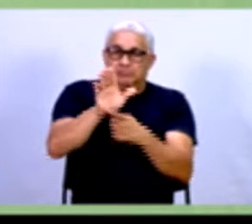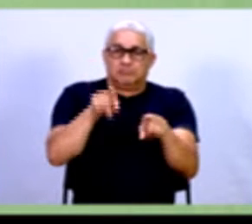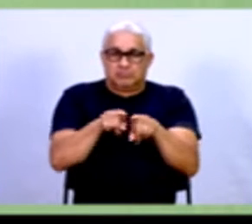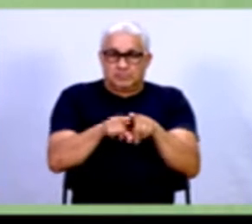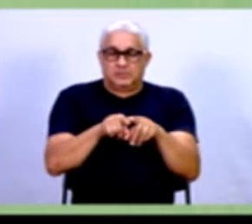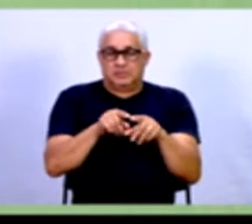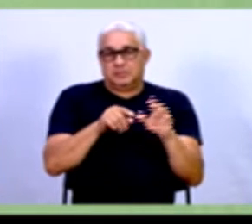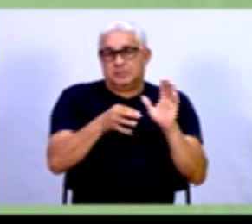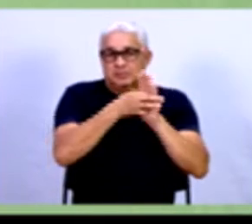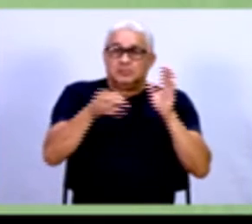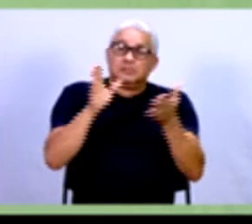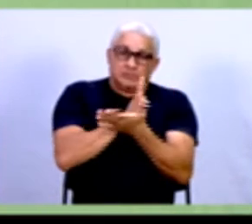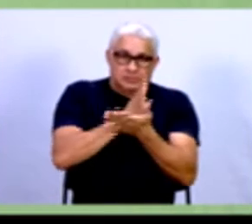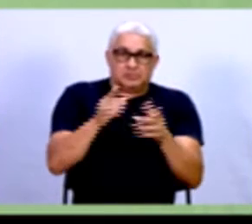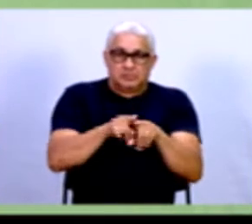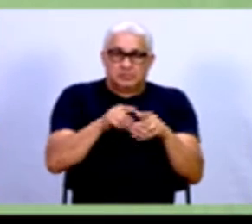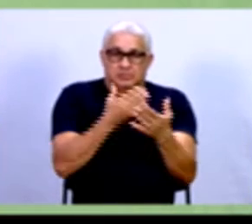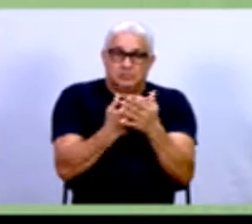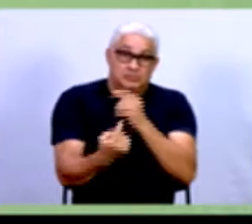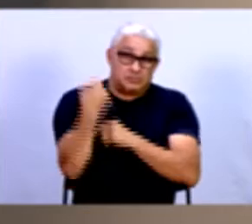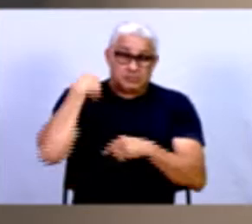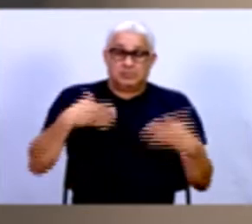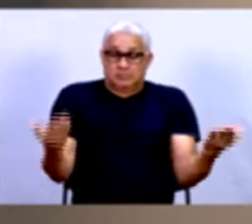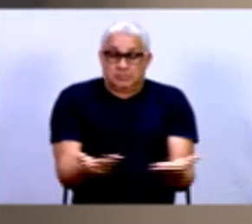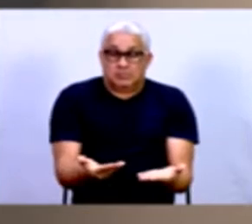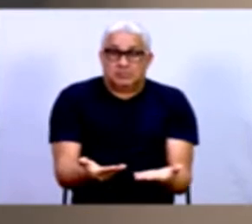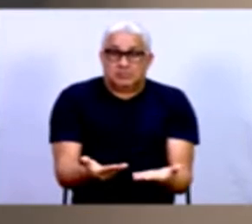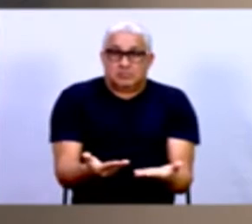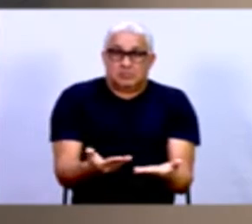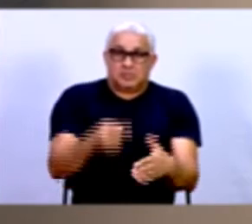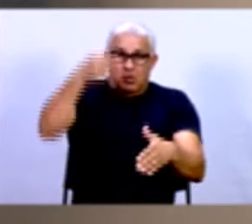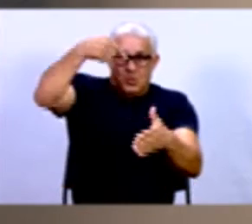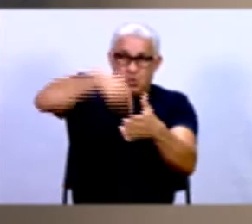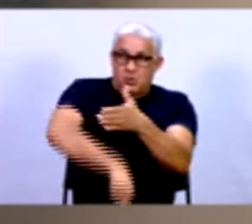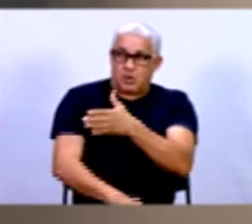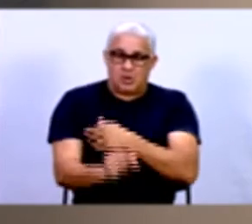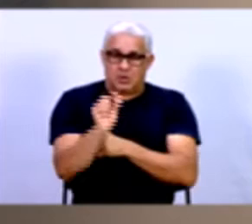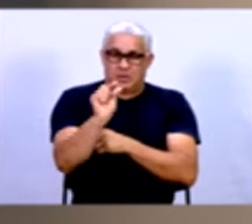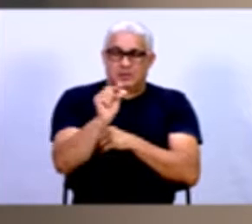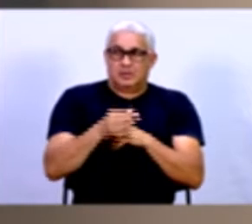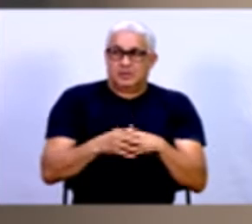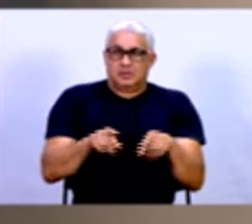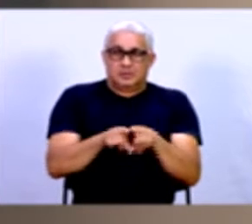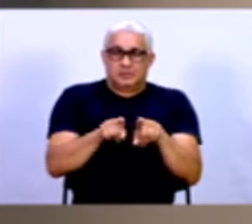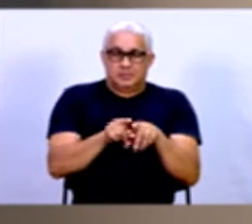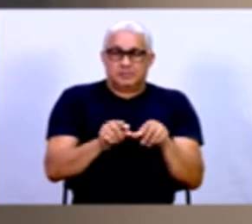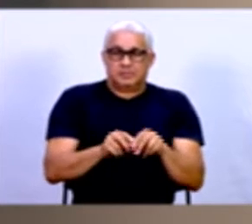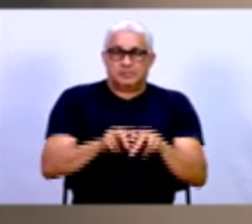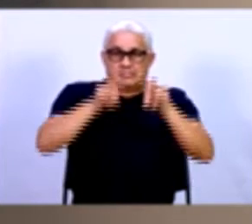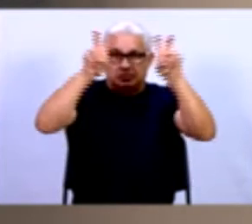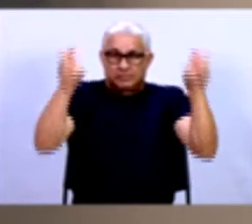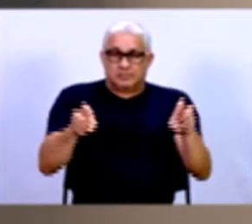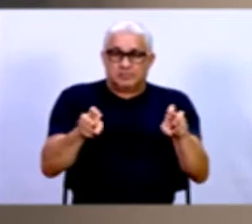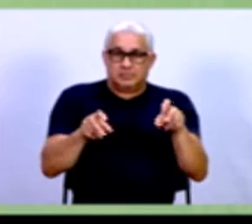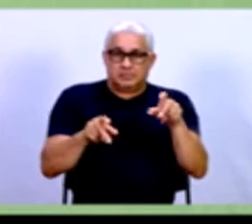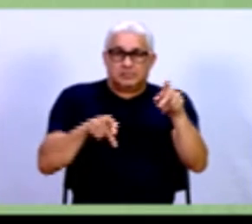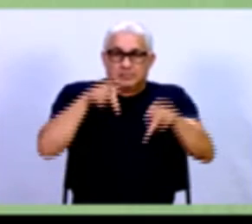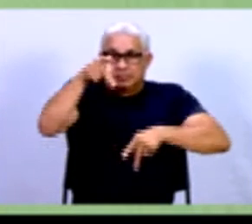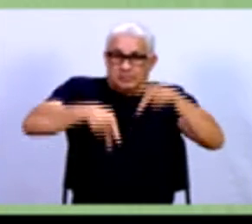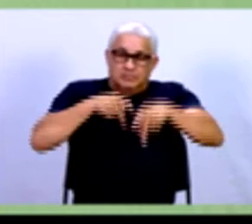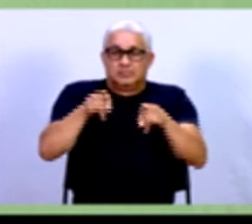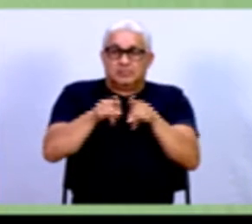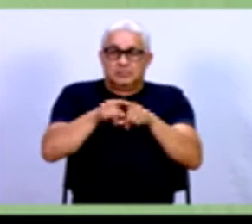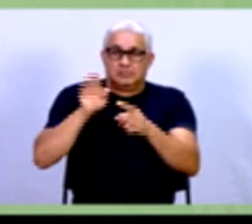alguma coisa sobre isso na aula anterior, hoje a gente vai aprofundar um pouquinho mais falando sobre população e amostra,